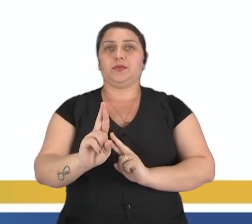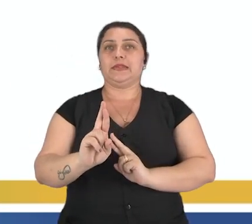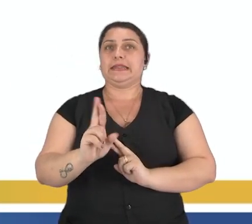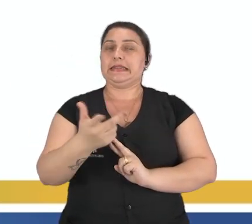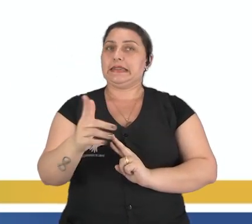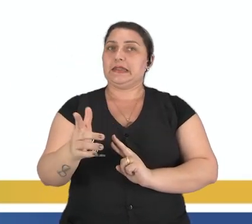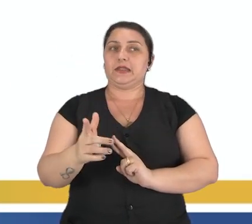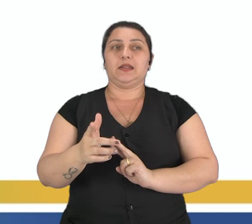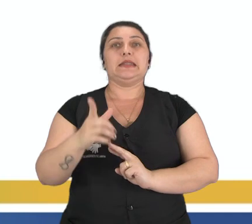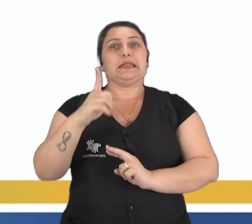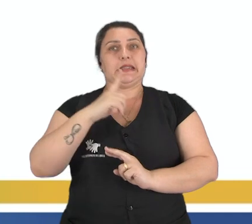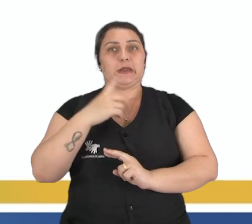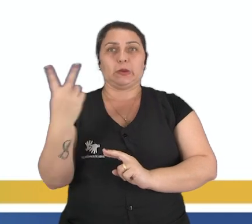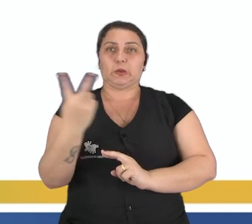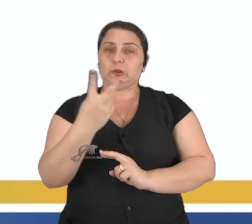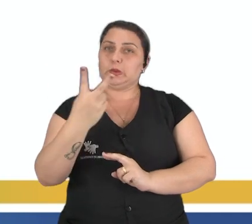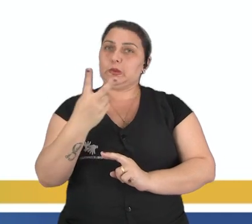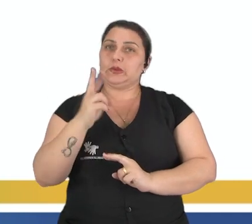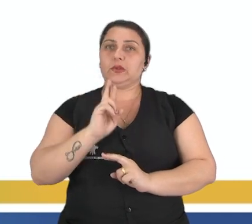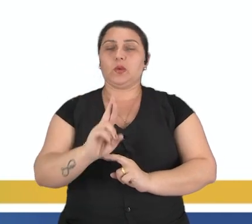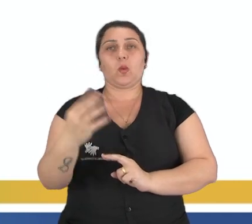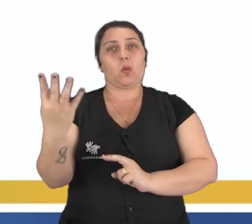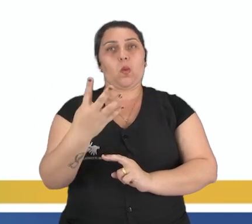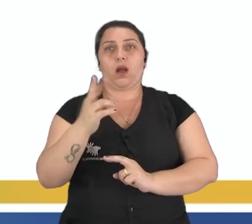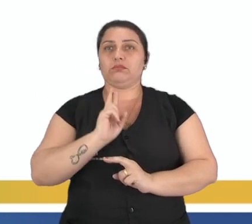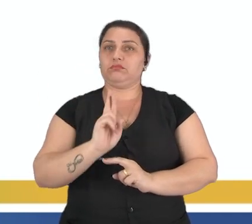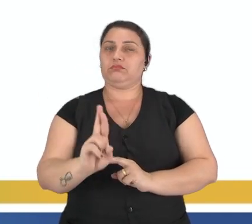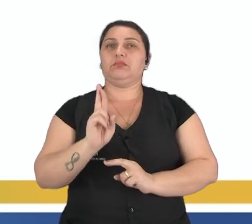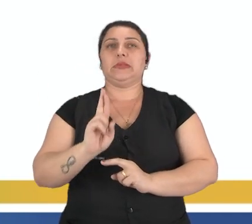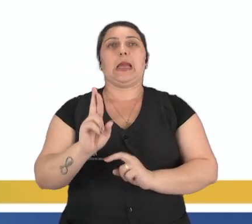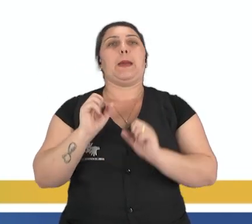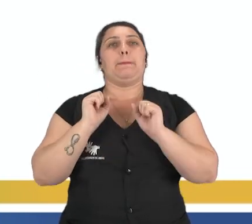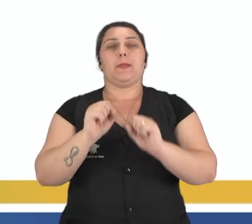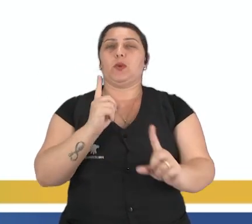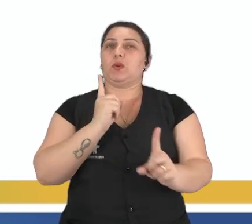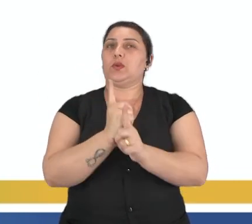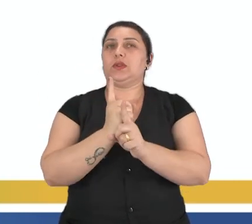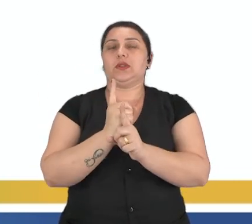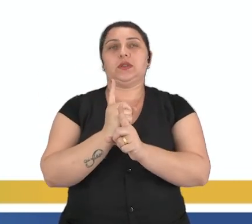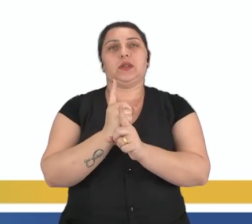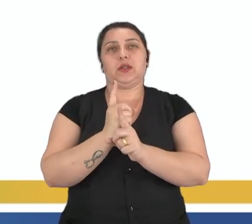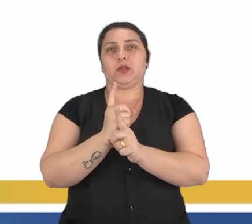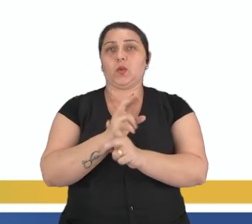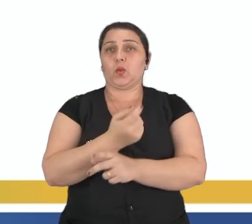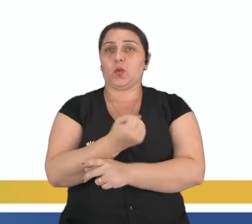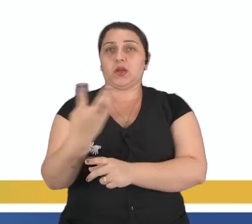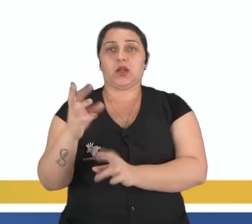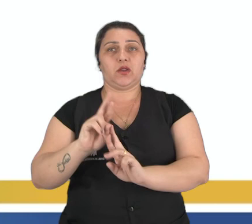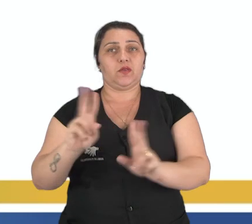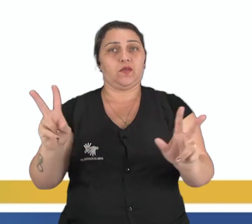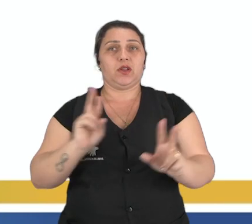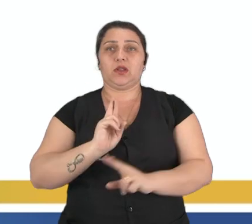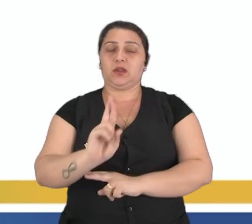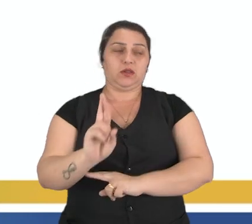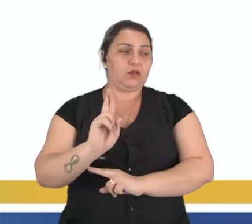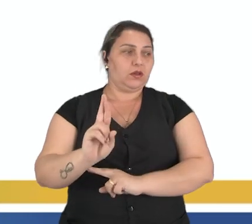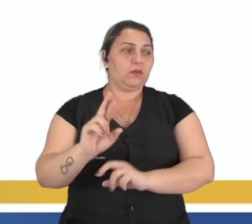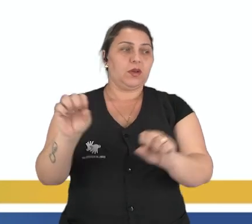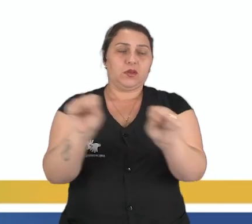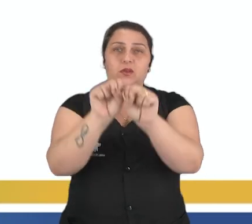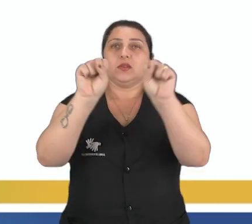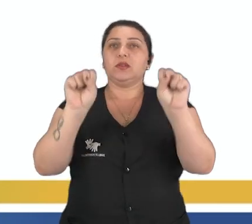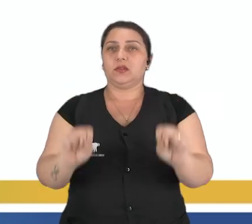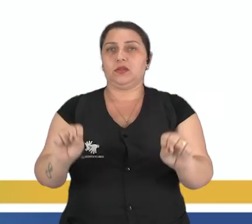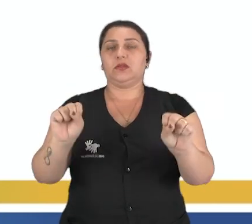nem sempre você vai obter só 2 soluções ou 4 soluções. Você pode encontrar aí quantidades diferentes de soluções para os